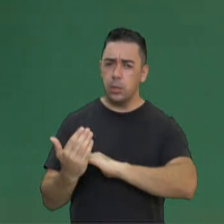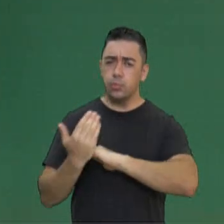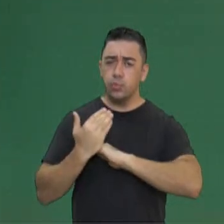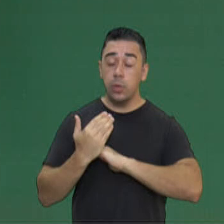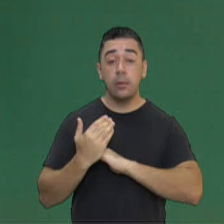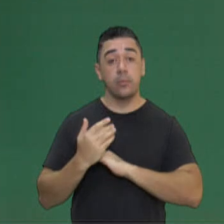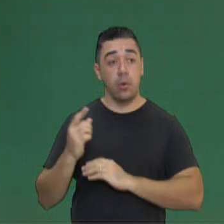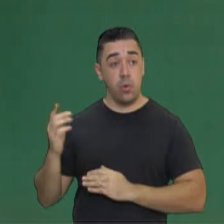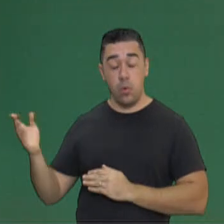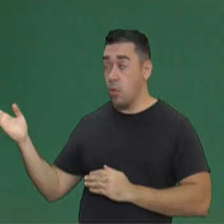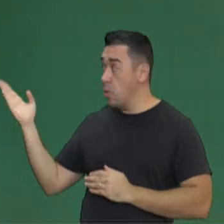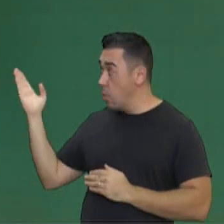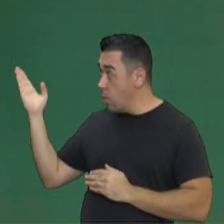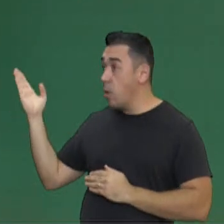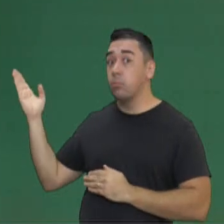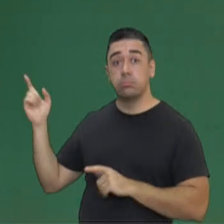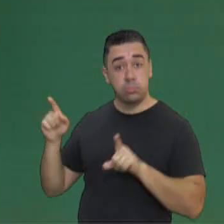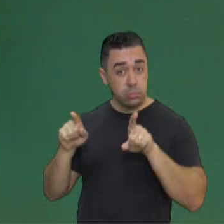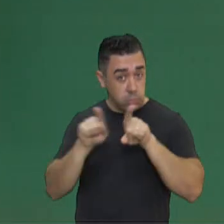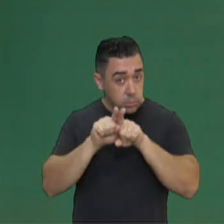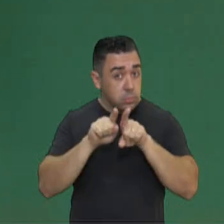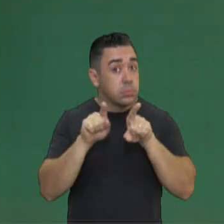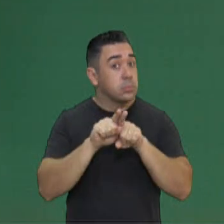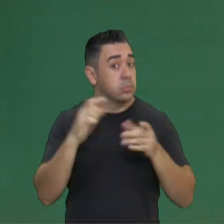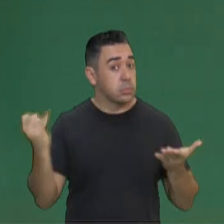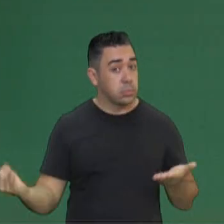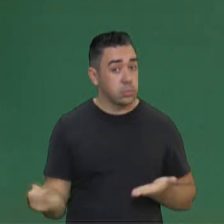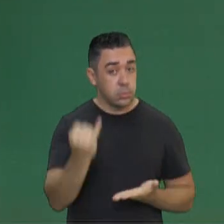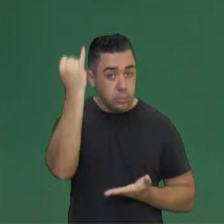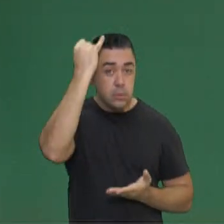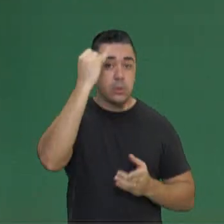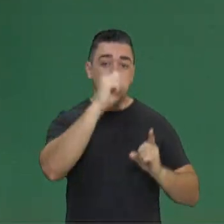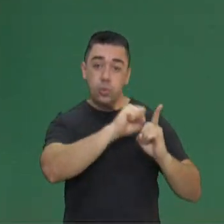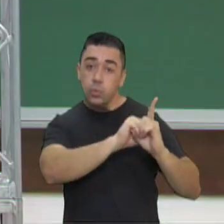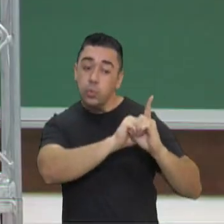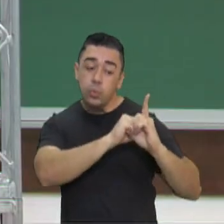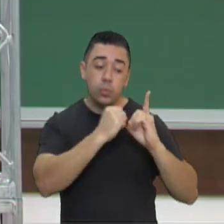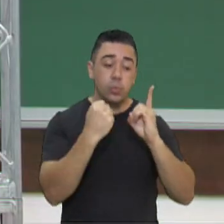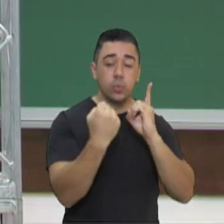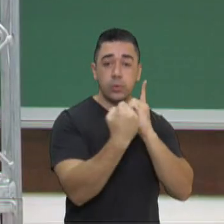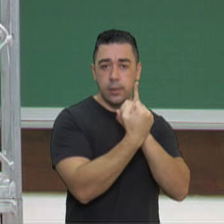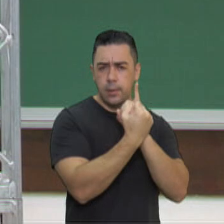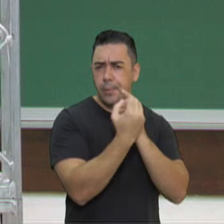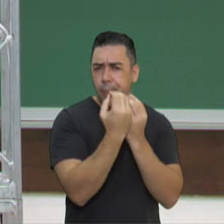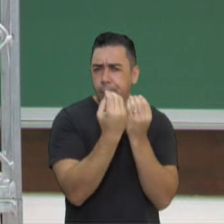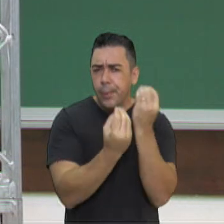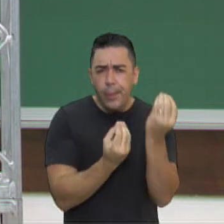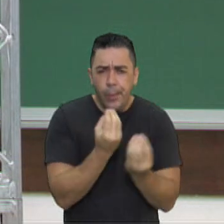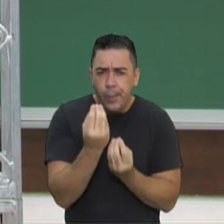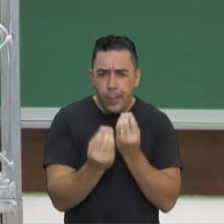Essa aqui, não menos importante, no âmbito social. Como assim?